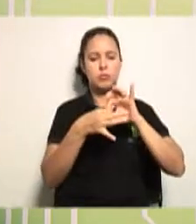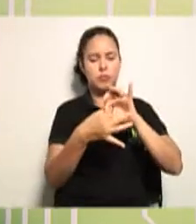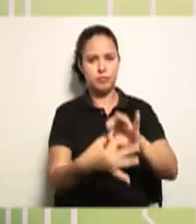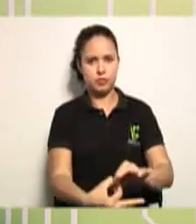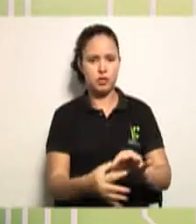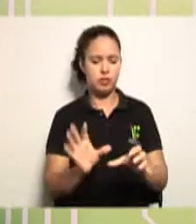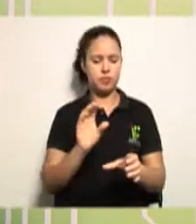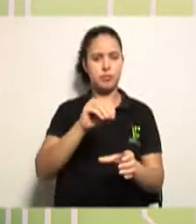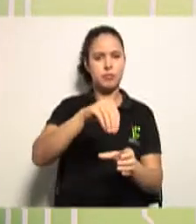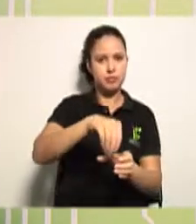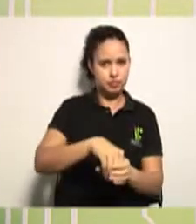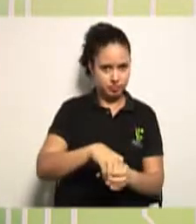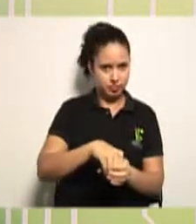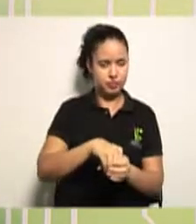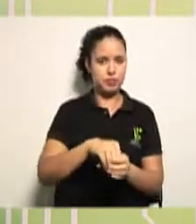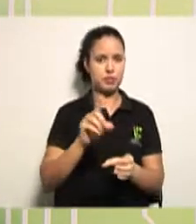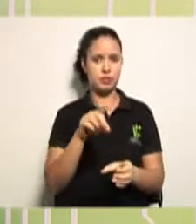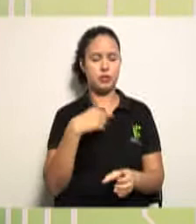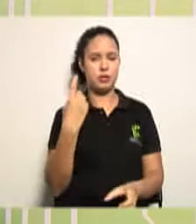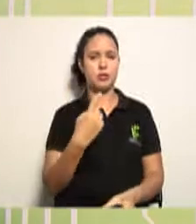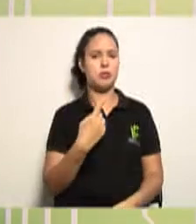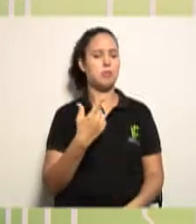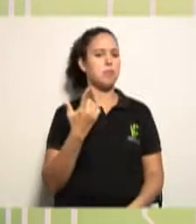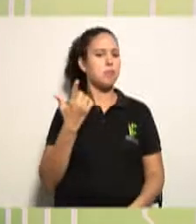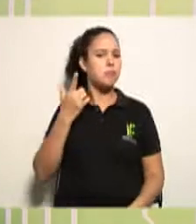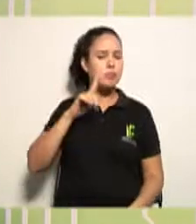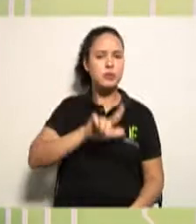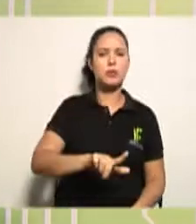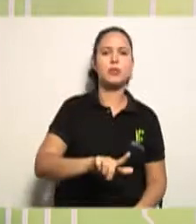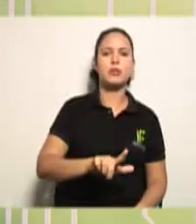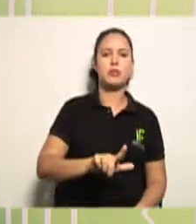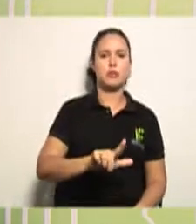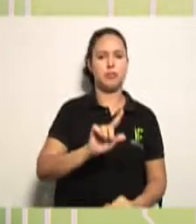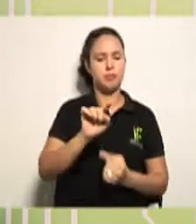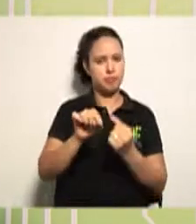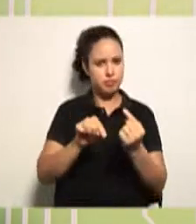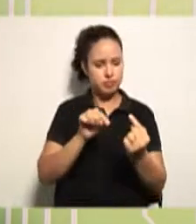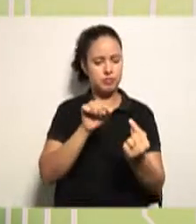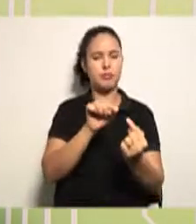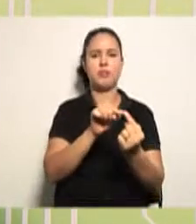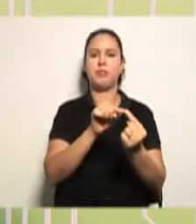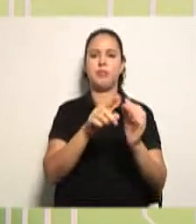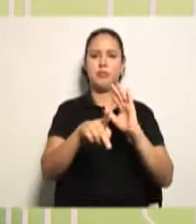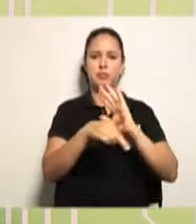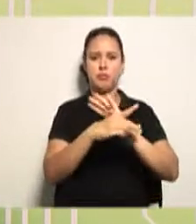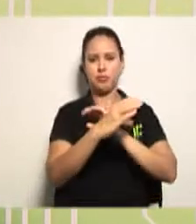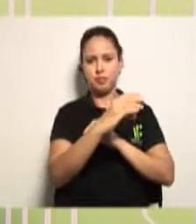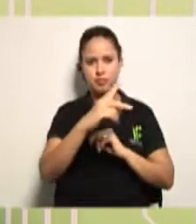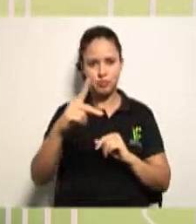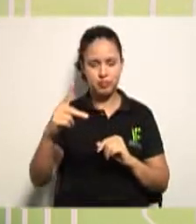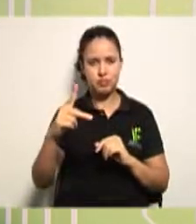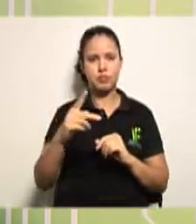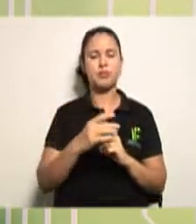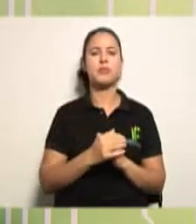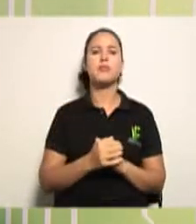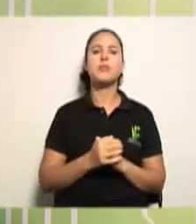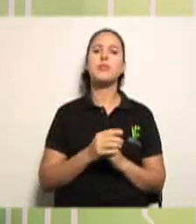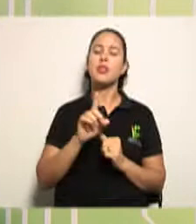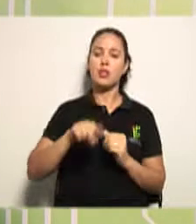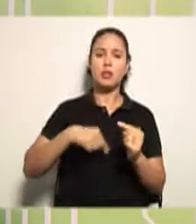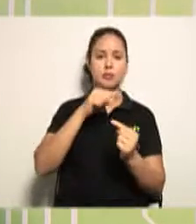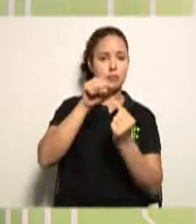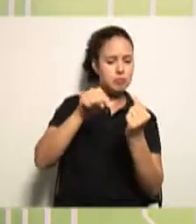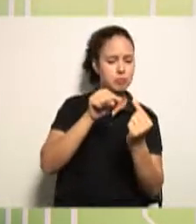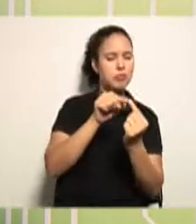inseridos para que nós alcançamos os objetivos da cooperativa. Os objetivos que nós já